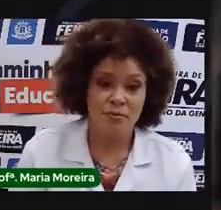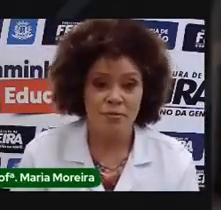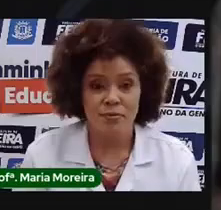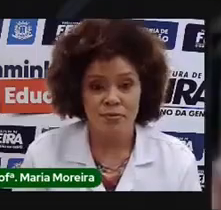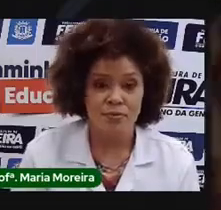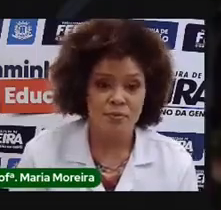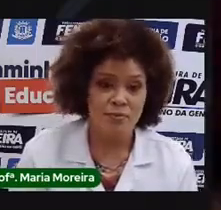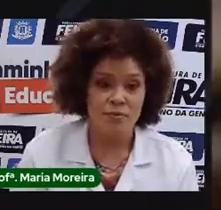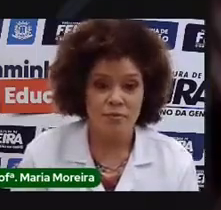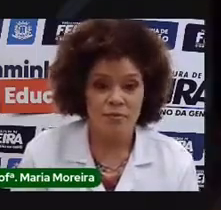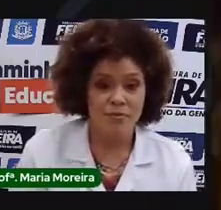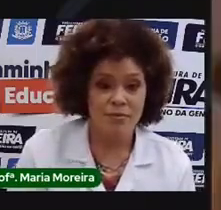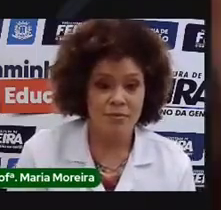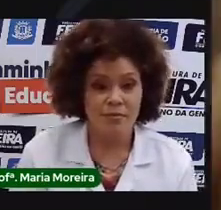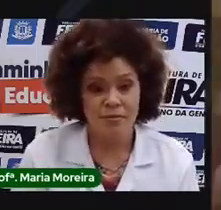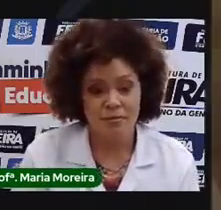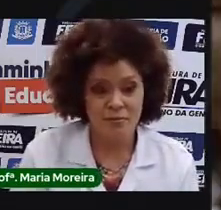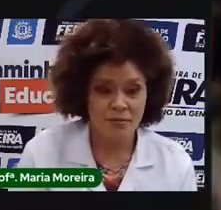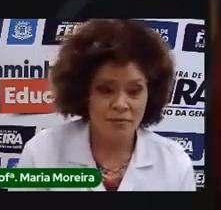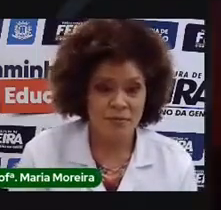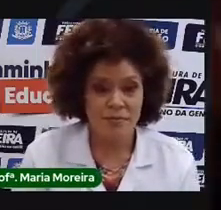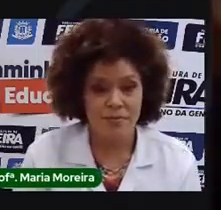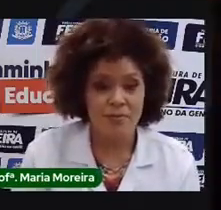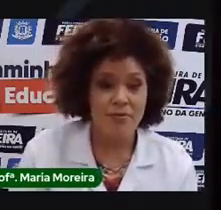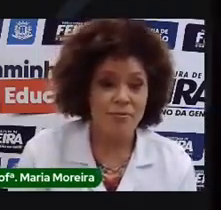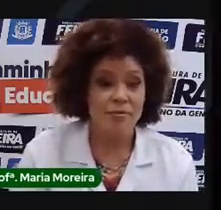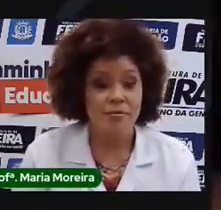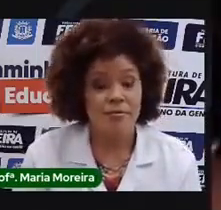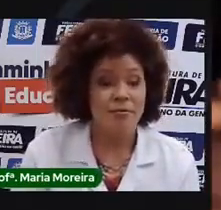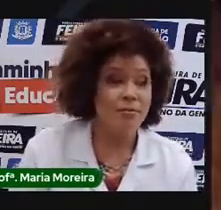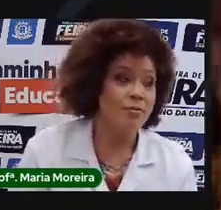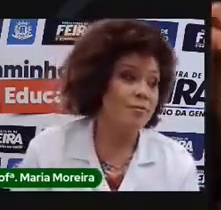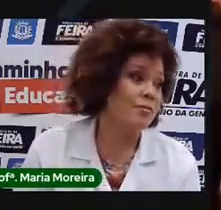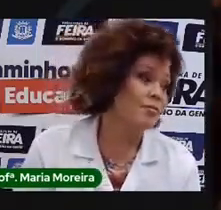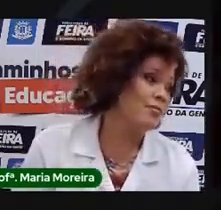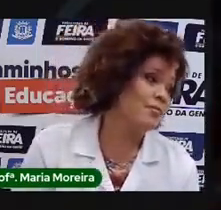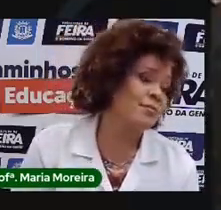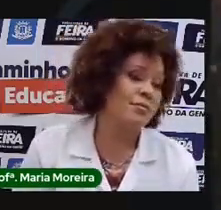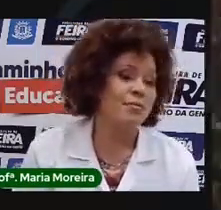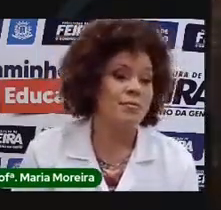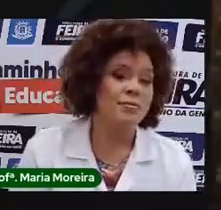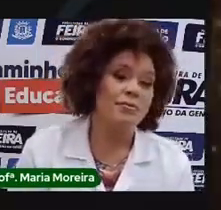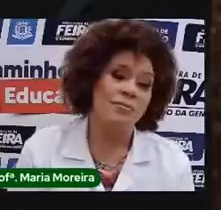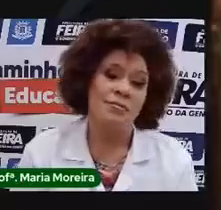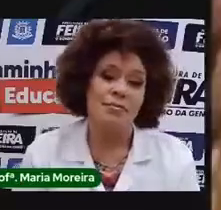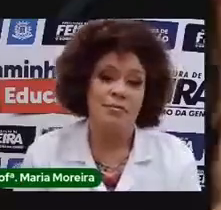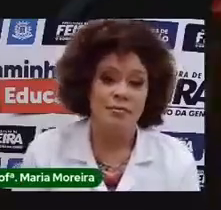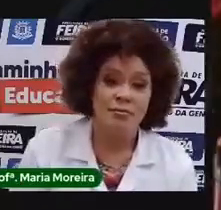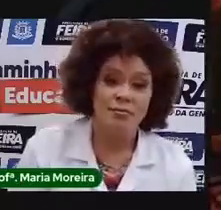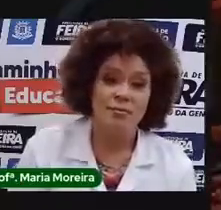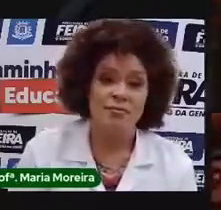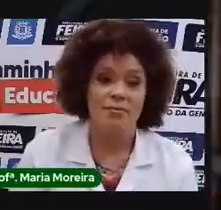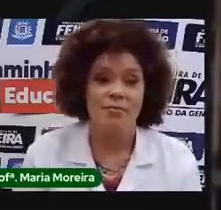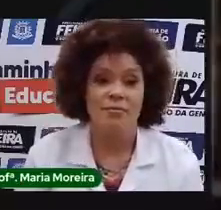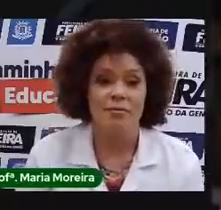não. Feira, feira, feira, minha feira, flor de quixabeira, flor do coração.